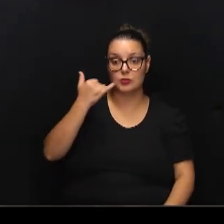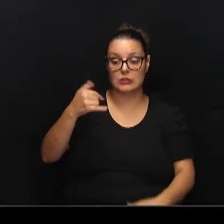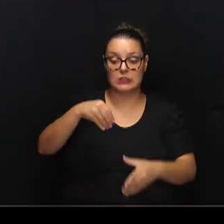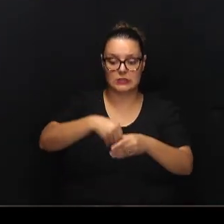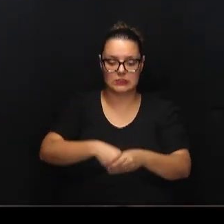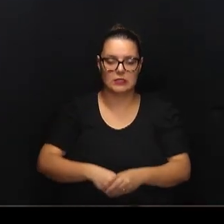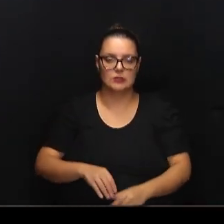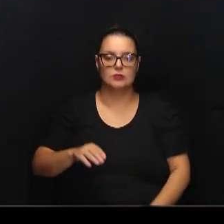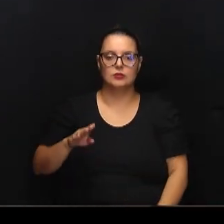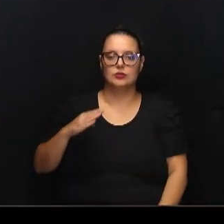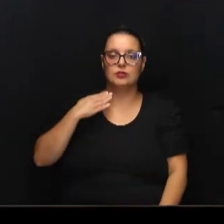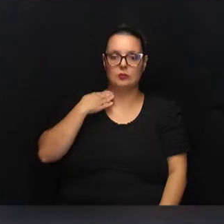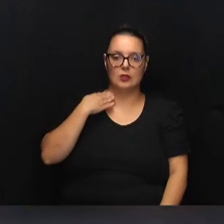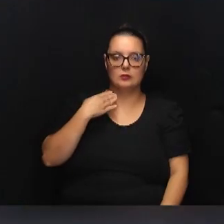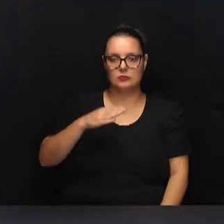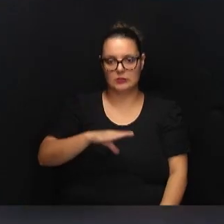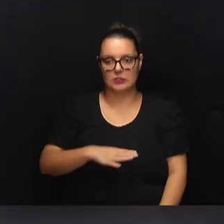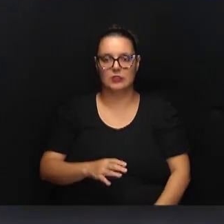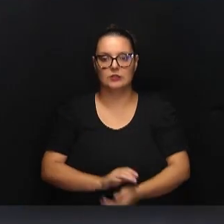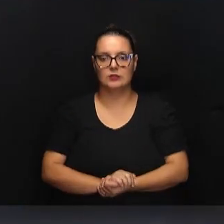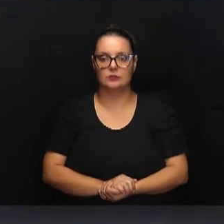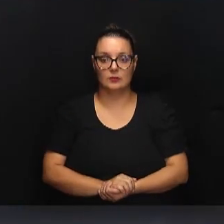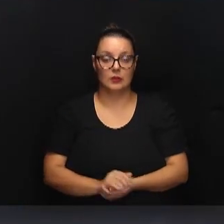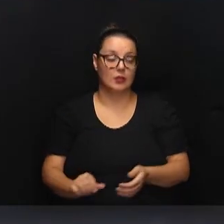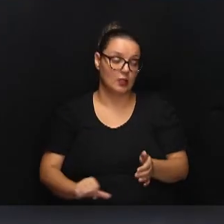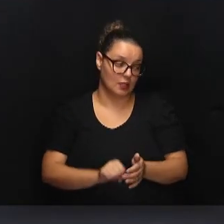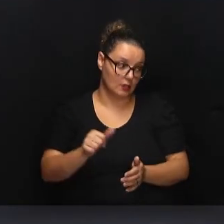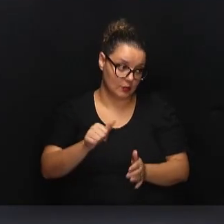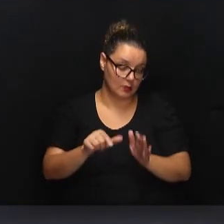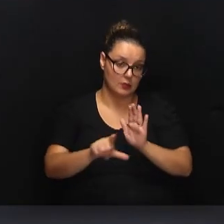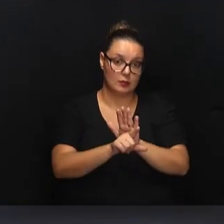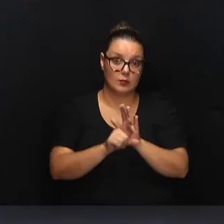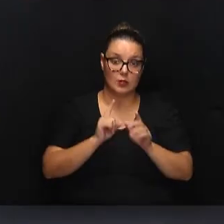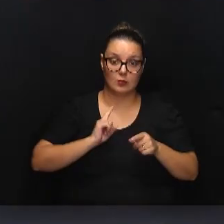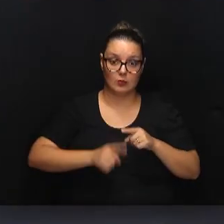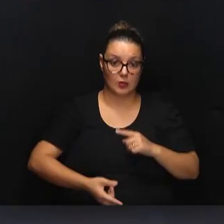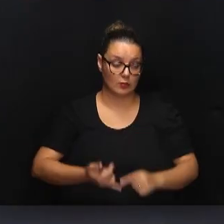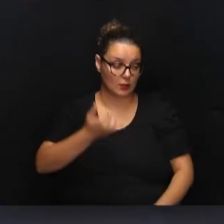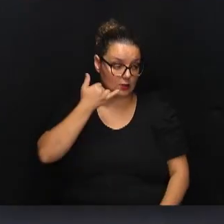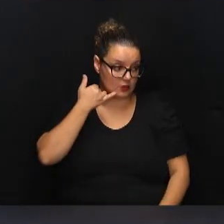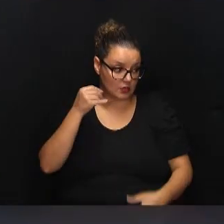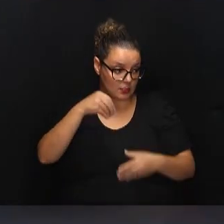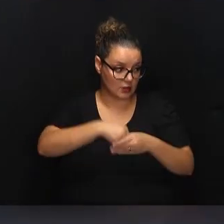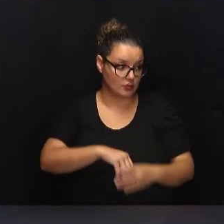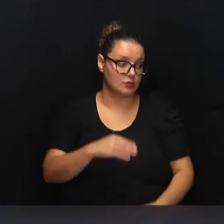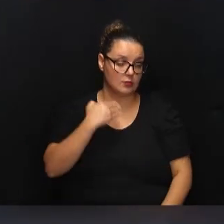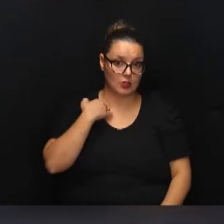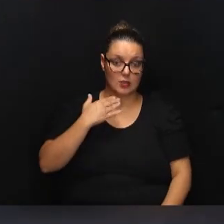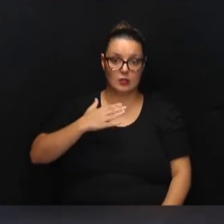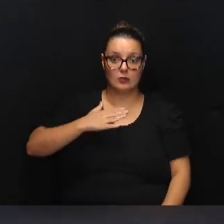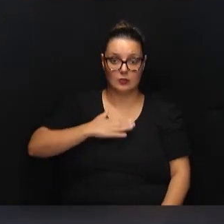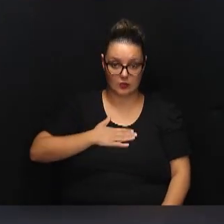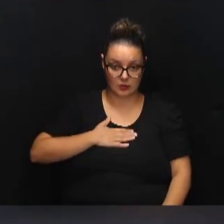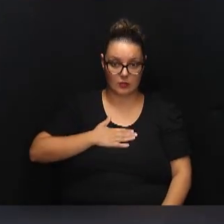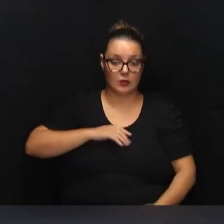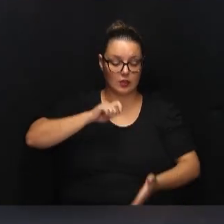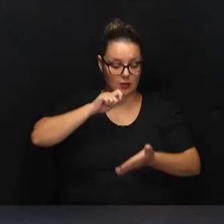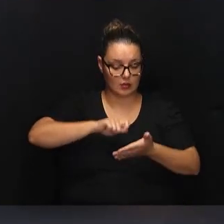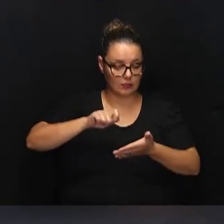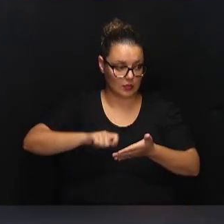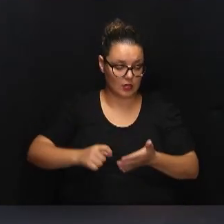em agências bancárias na cidade. A primeira lei proibindo o telefone celular em bancos foi deste vereador que os